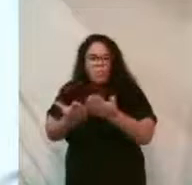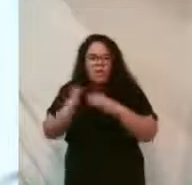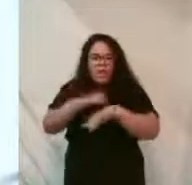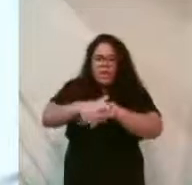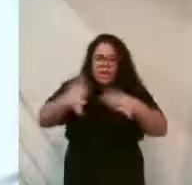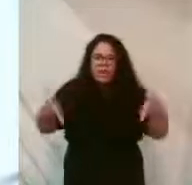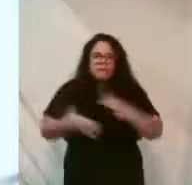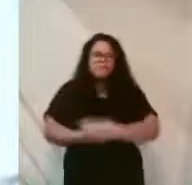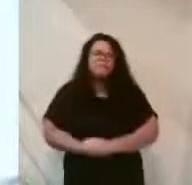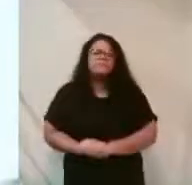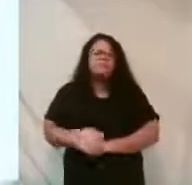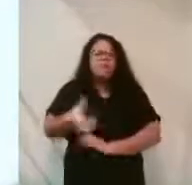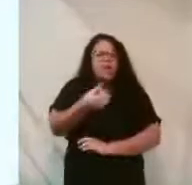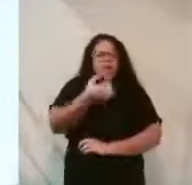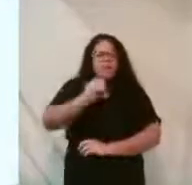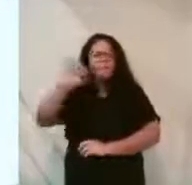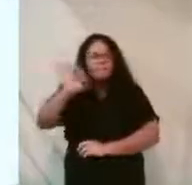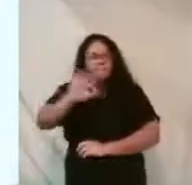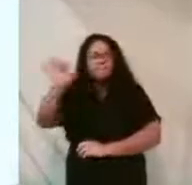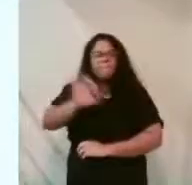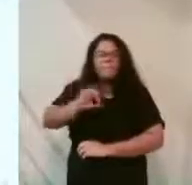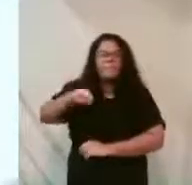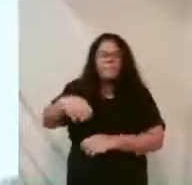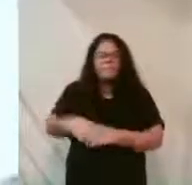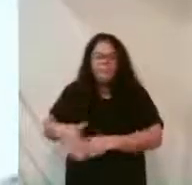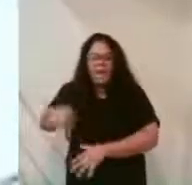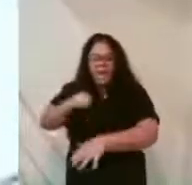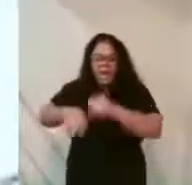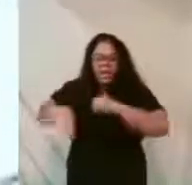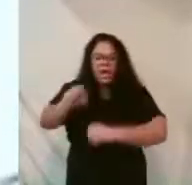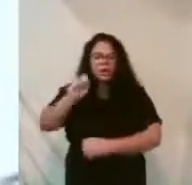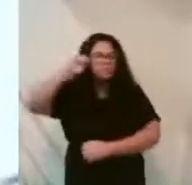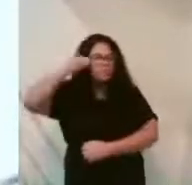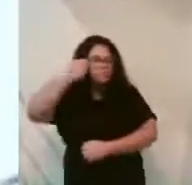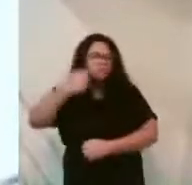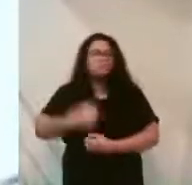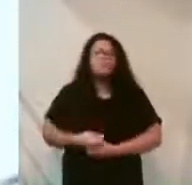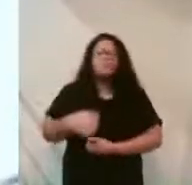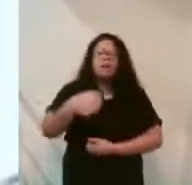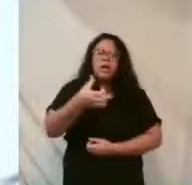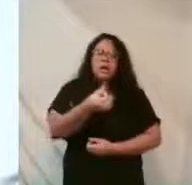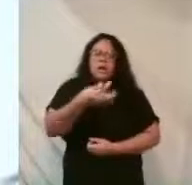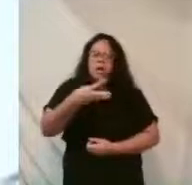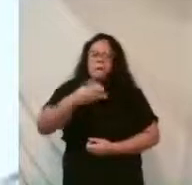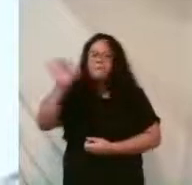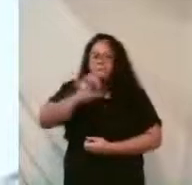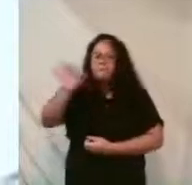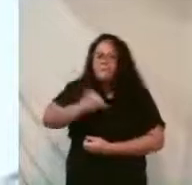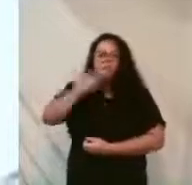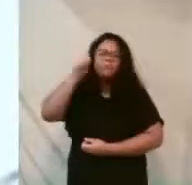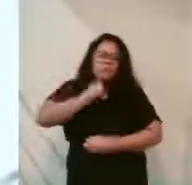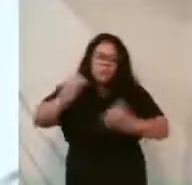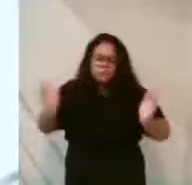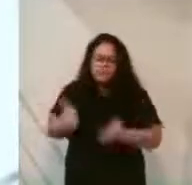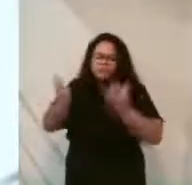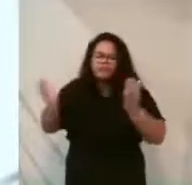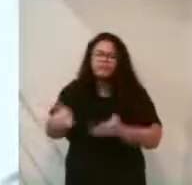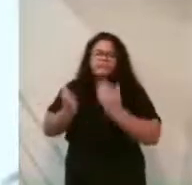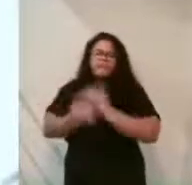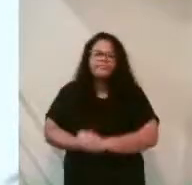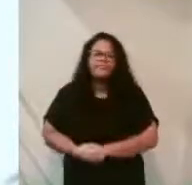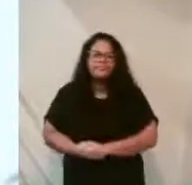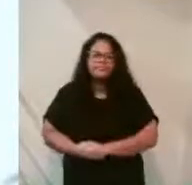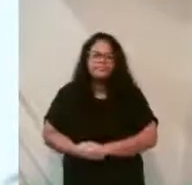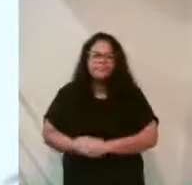catadores no Brasil são negros, 63% são mulheres, que contribuem para o fomento da sua, desculpa, para o sustento